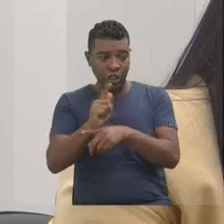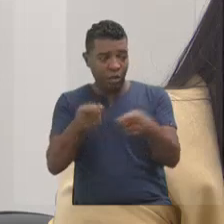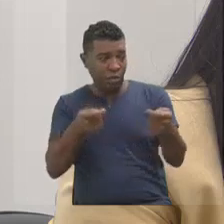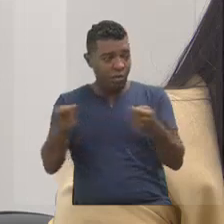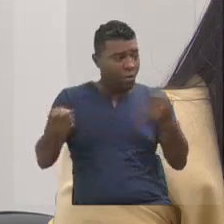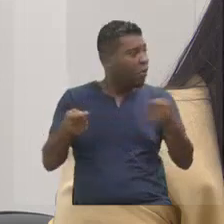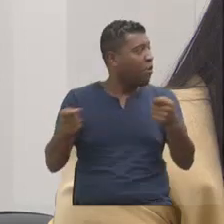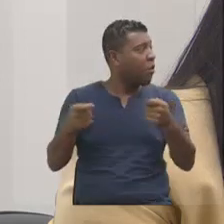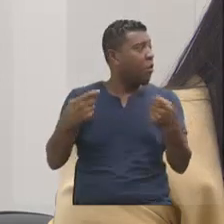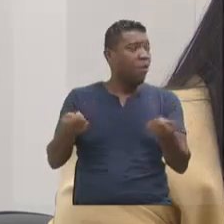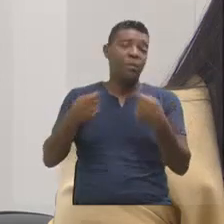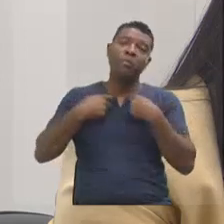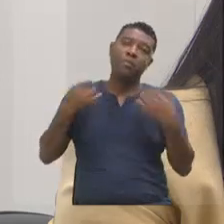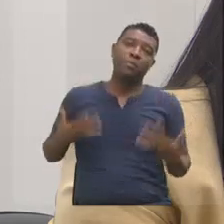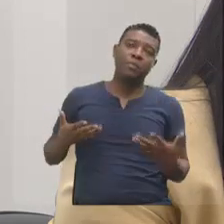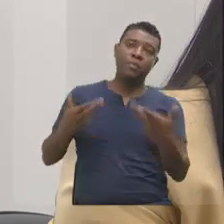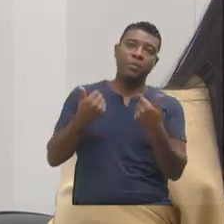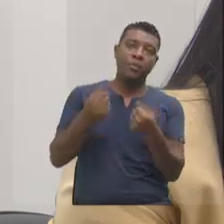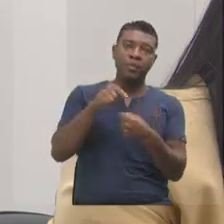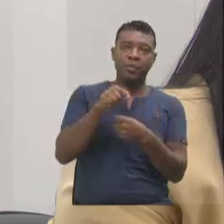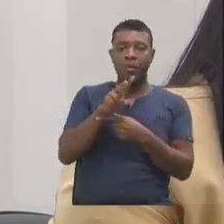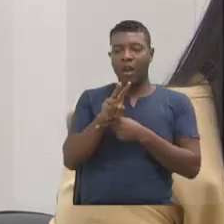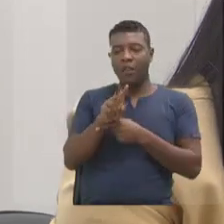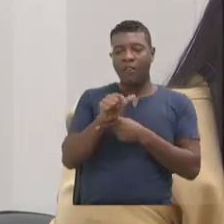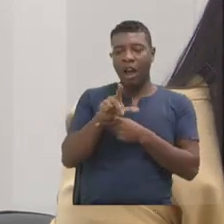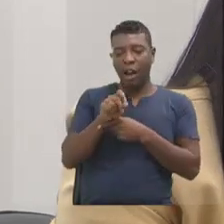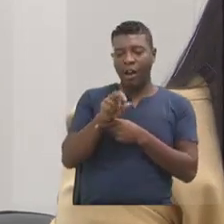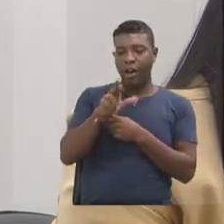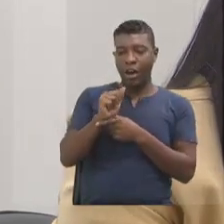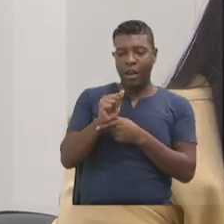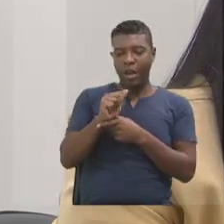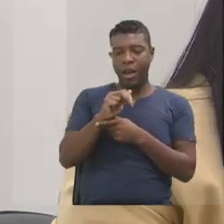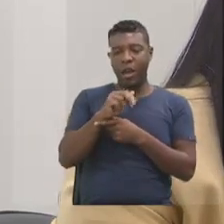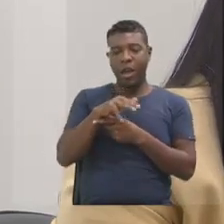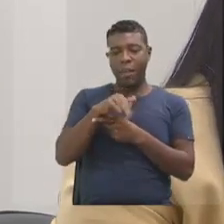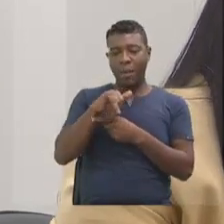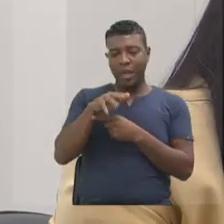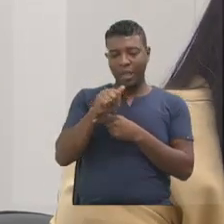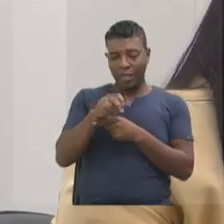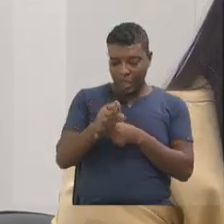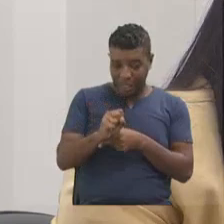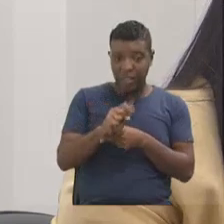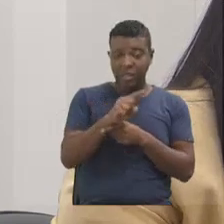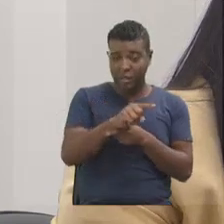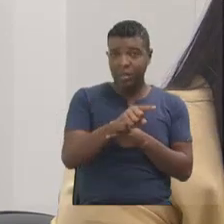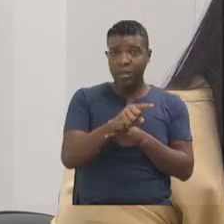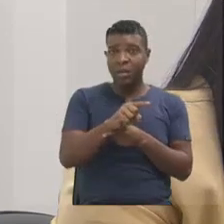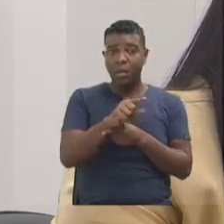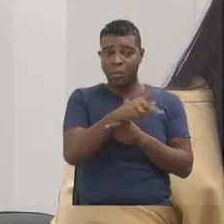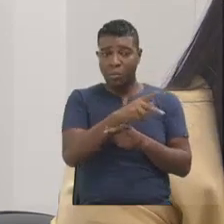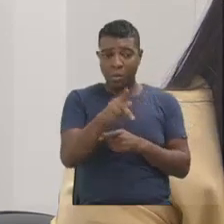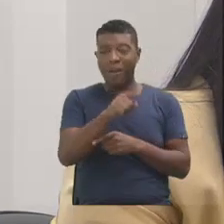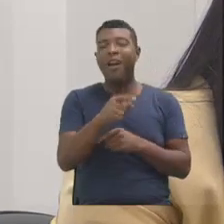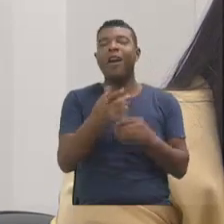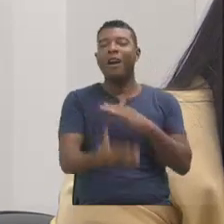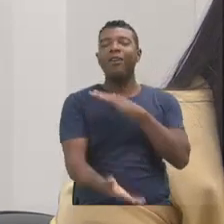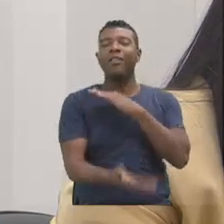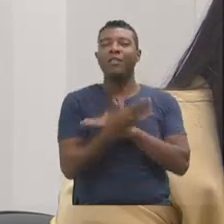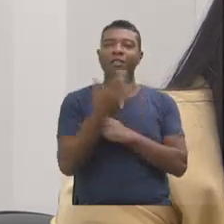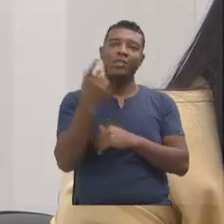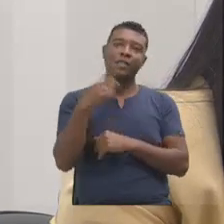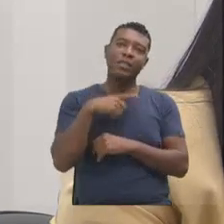e o valor a isso tem tem demonstrado e Gostaria de continuar reforçando a sua própria ideia